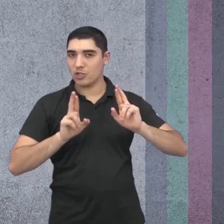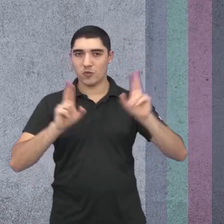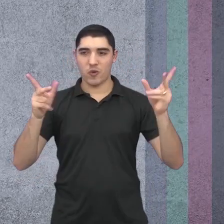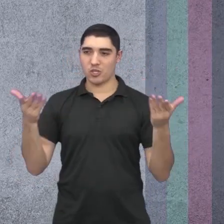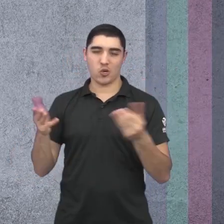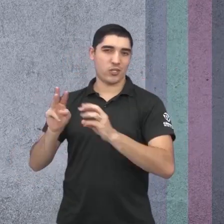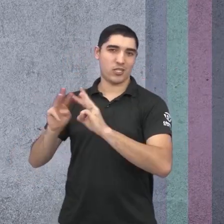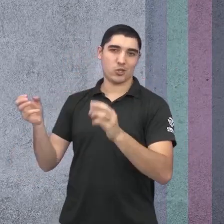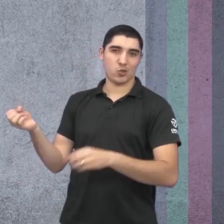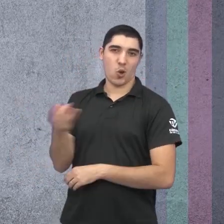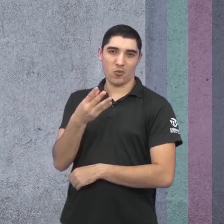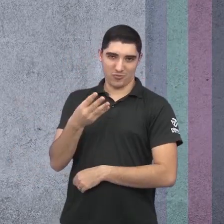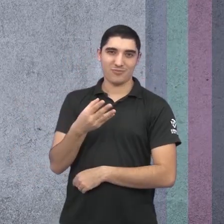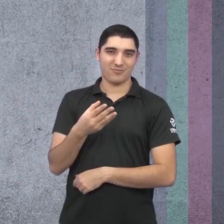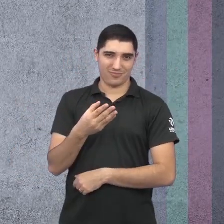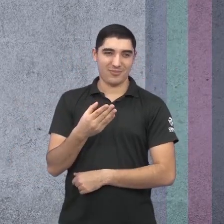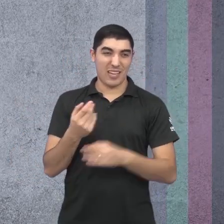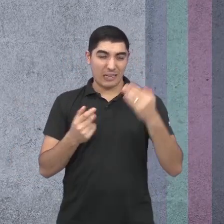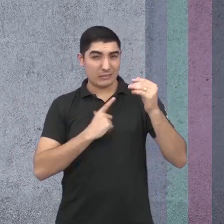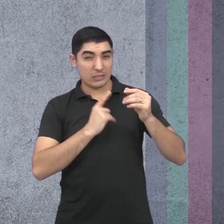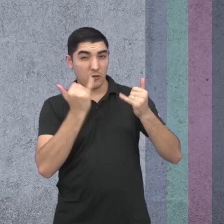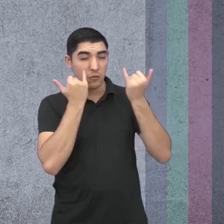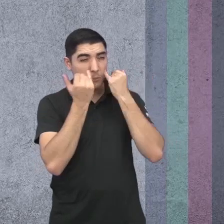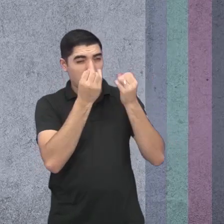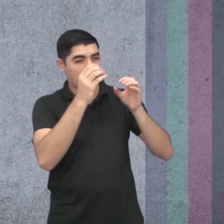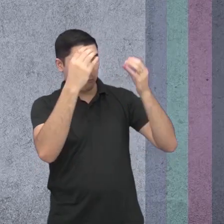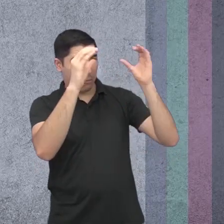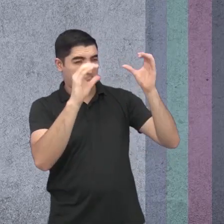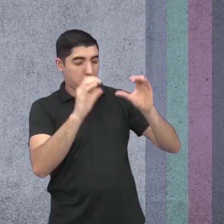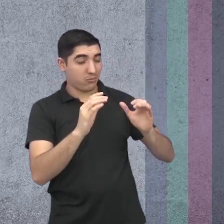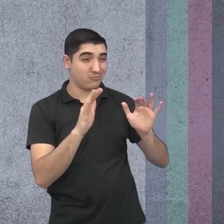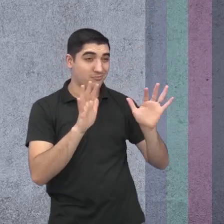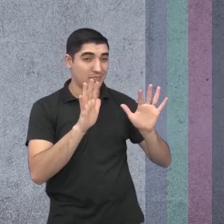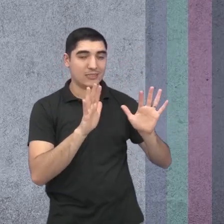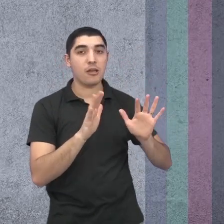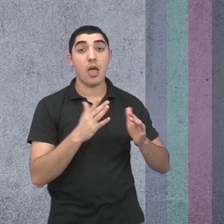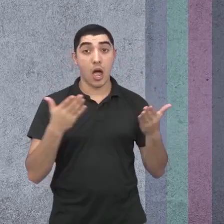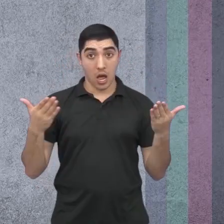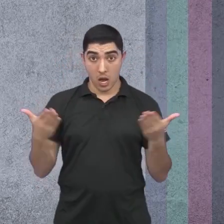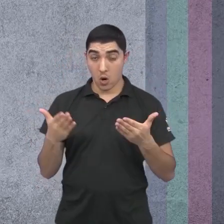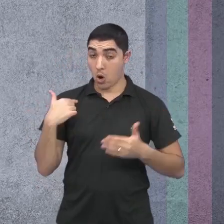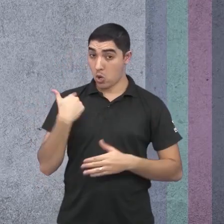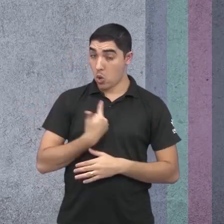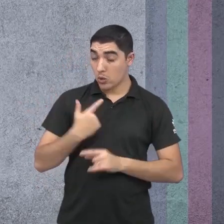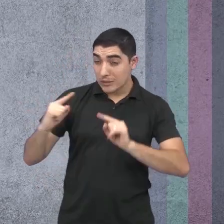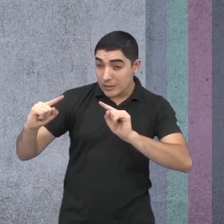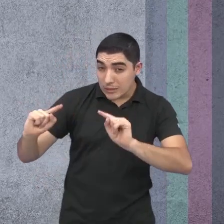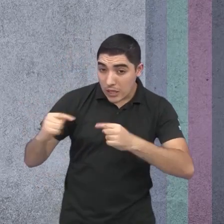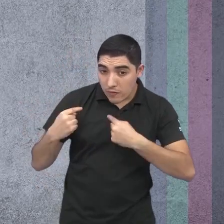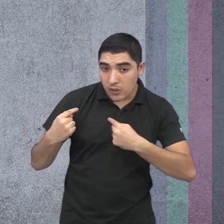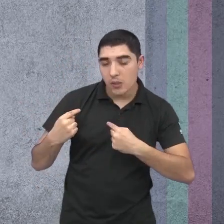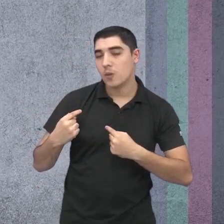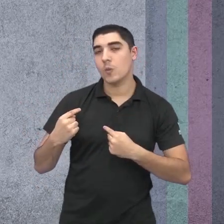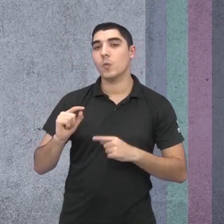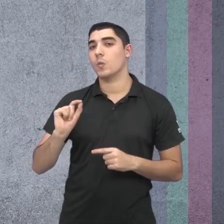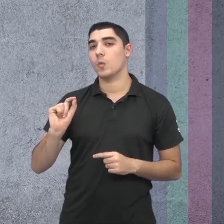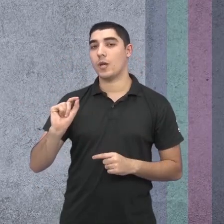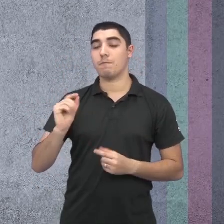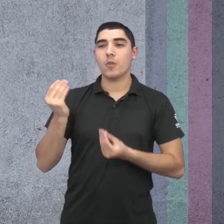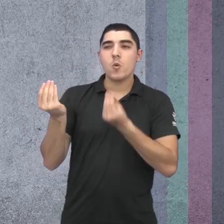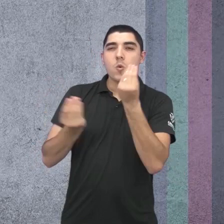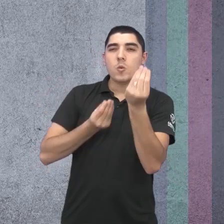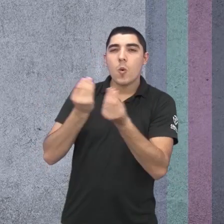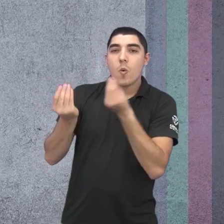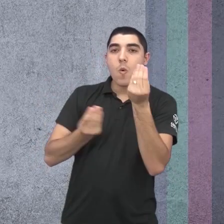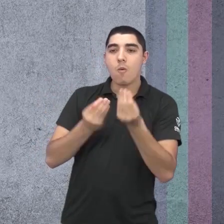você comentou, Fernanda, sobre os desafios. Grande parte dos desafios nossos são em adequar as coisas